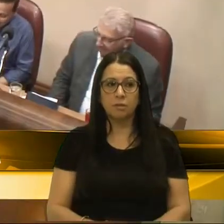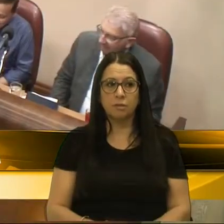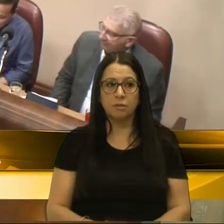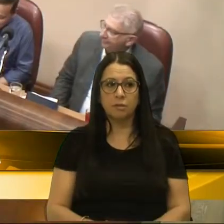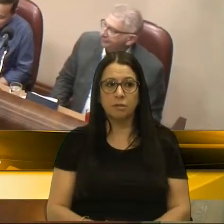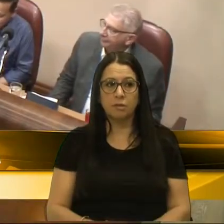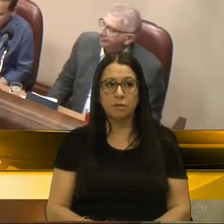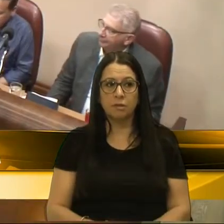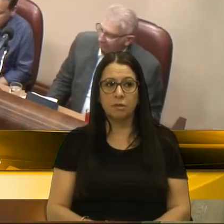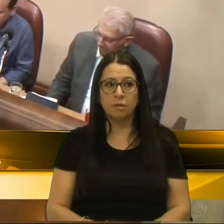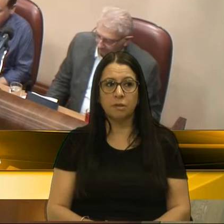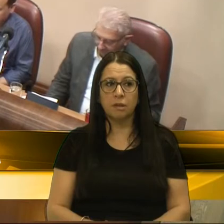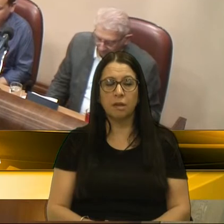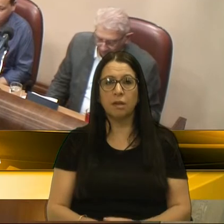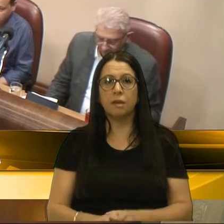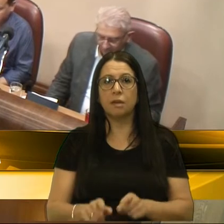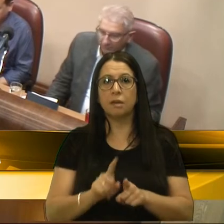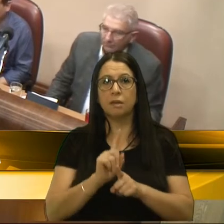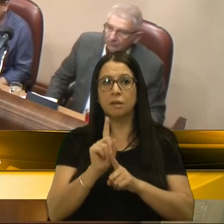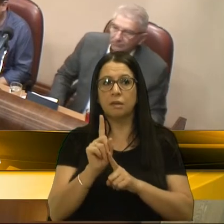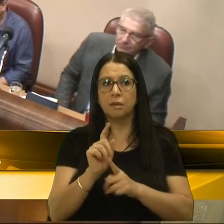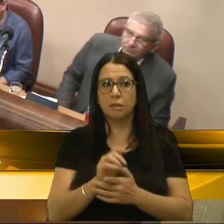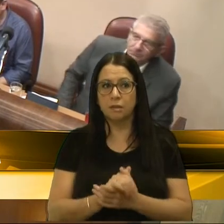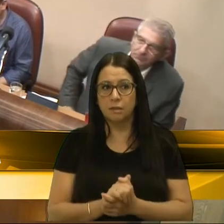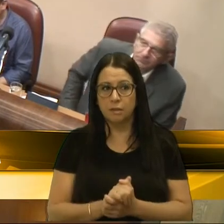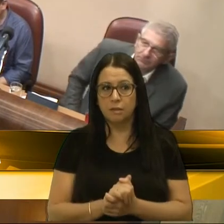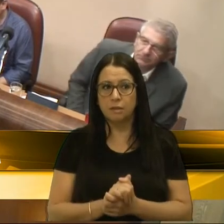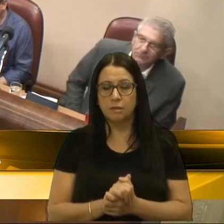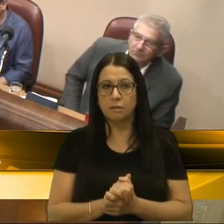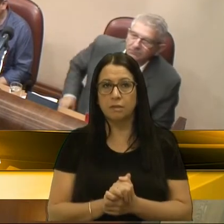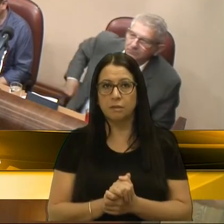Próximo inscrito, vereador Alberto Meneguzzi.